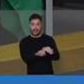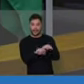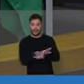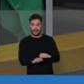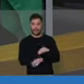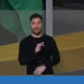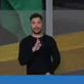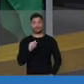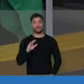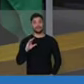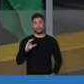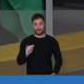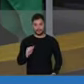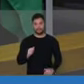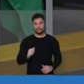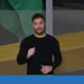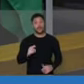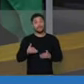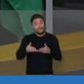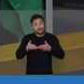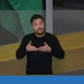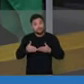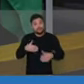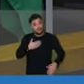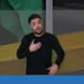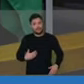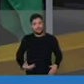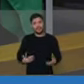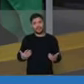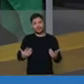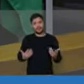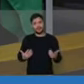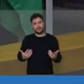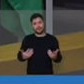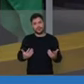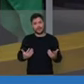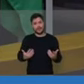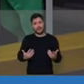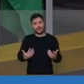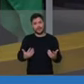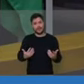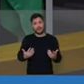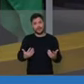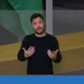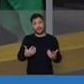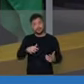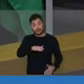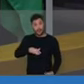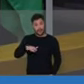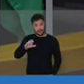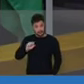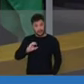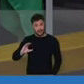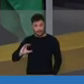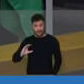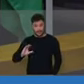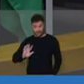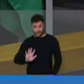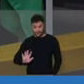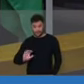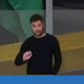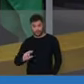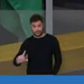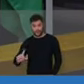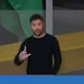sri que o governo tomasse como uma das principais Bandeiras para o sul de Santa catar porque tem